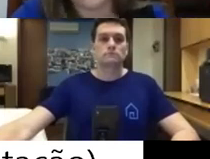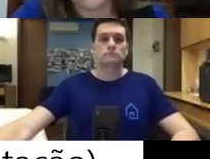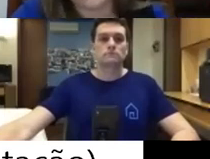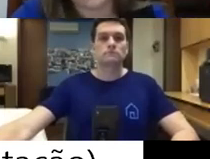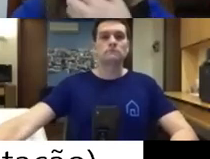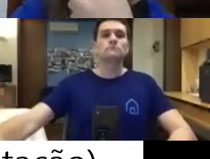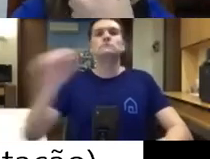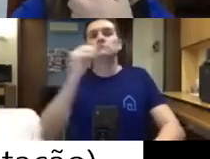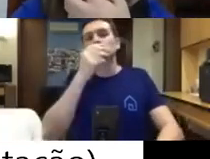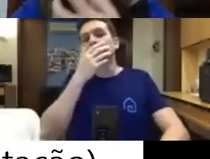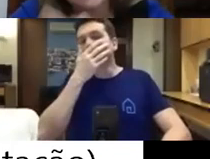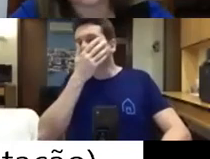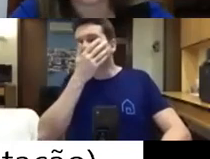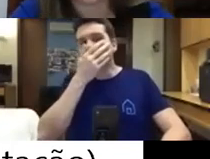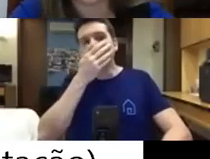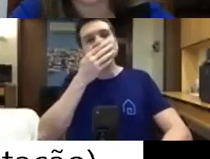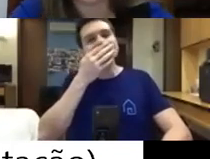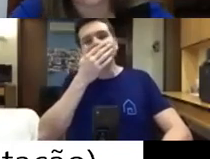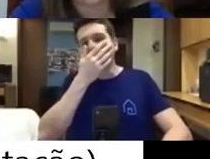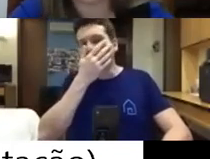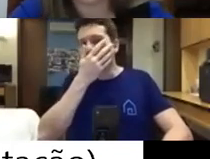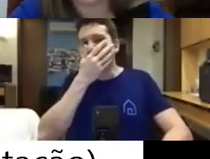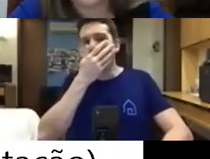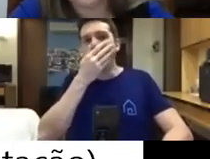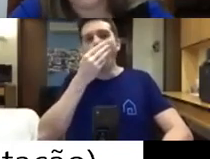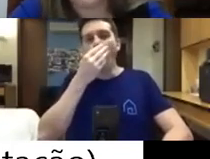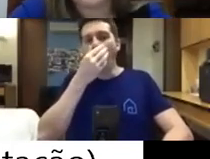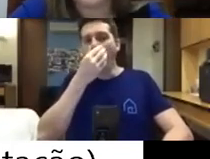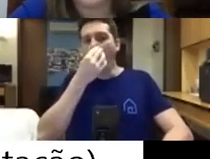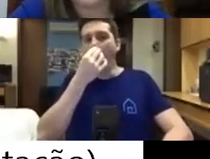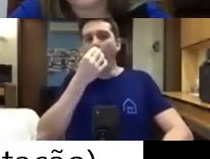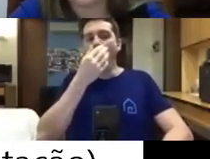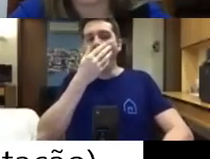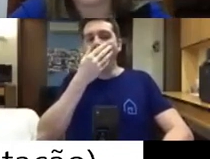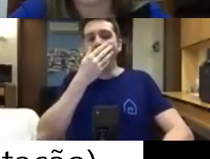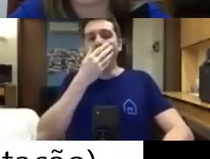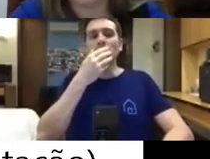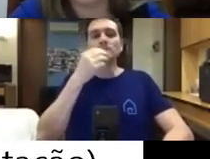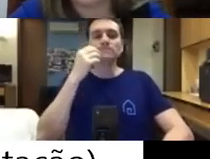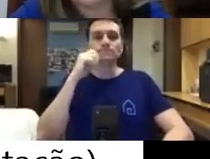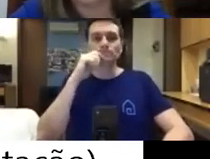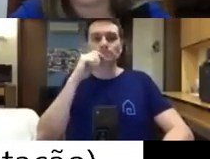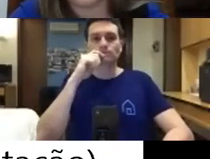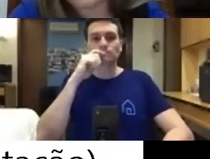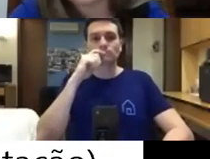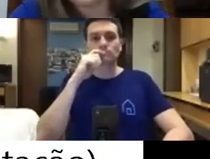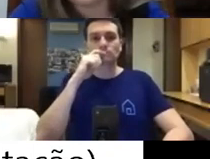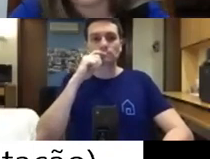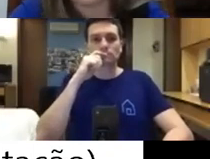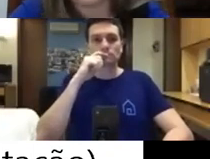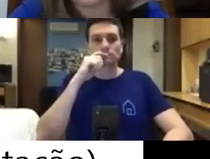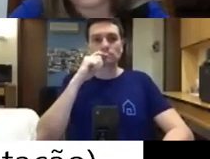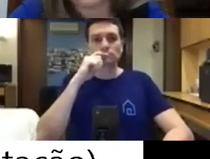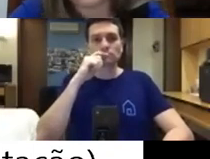né, responsável pela resistência do concreto, ele começa uma leve decomposição aí aos 80 graus. Ele começa a